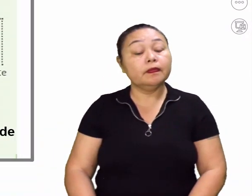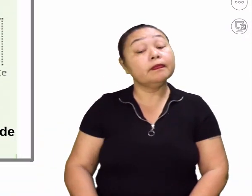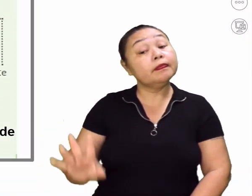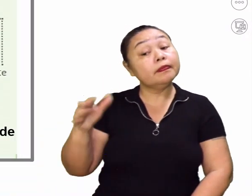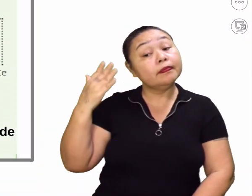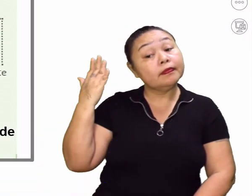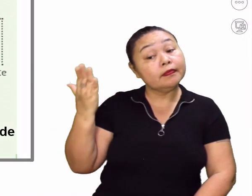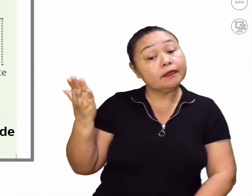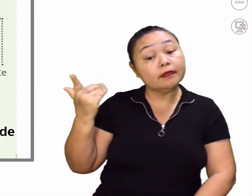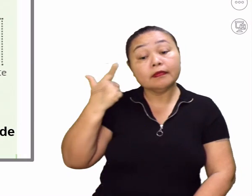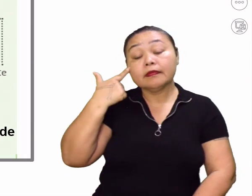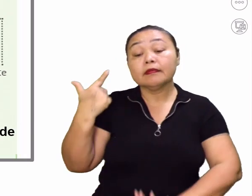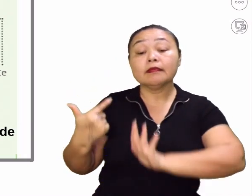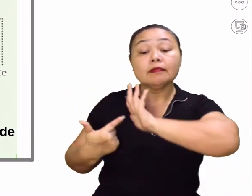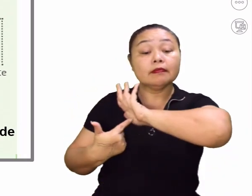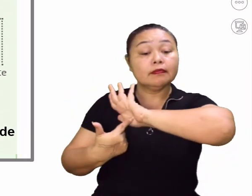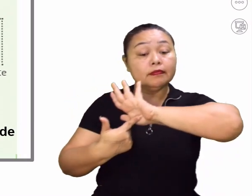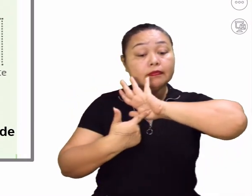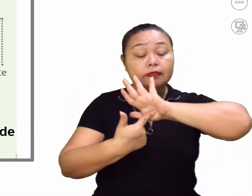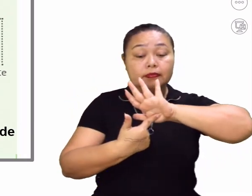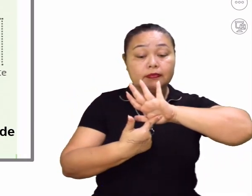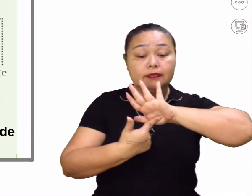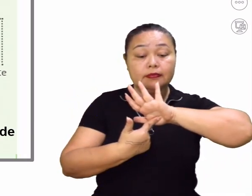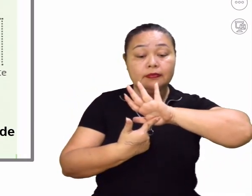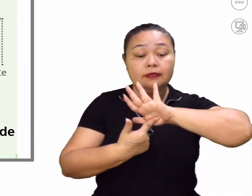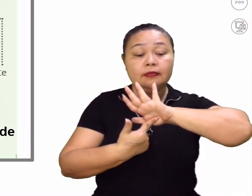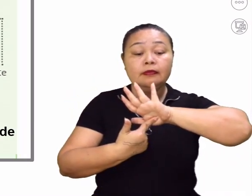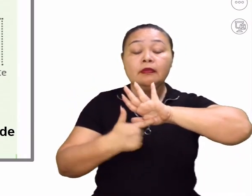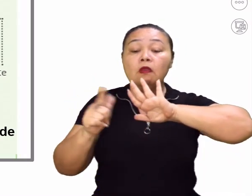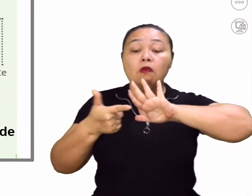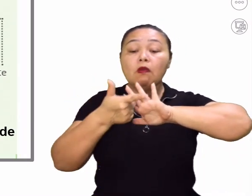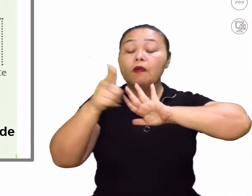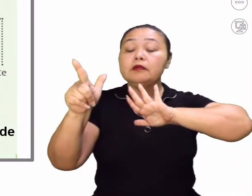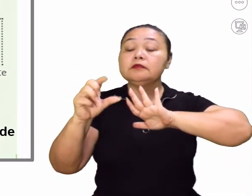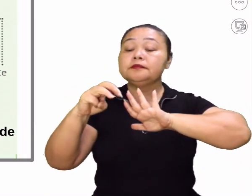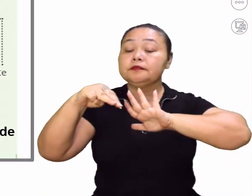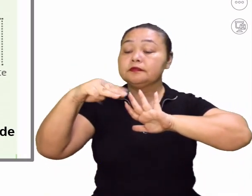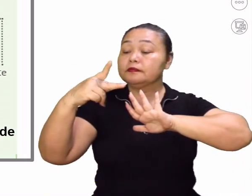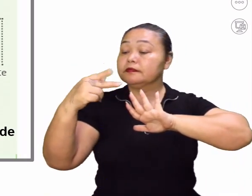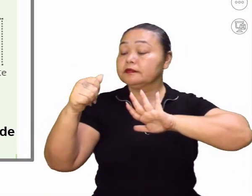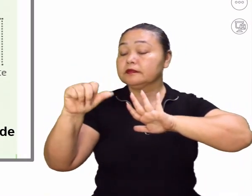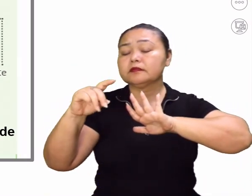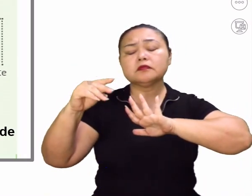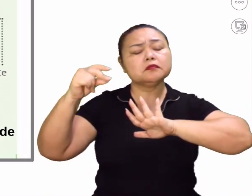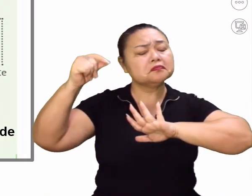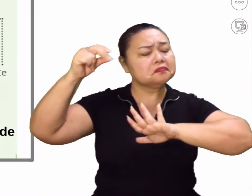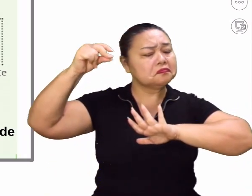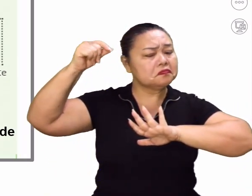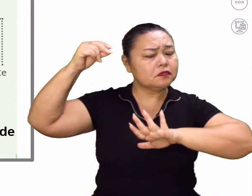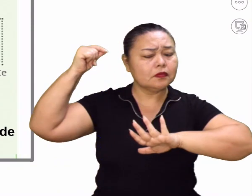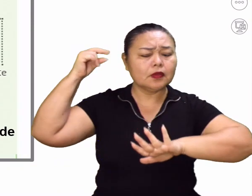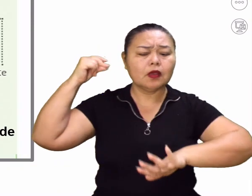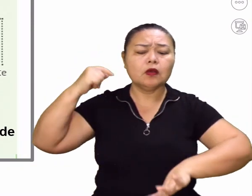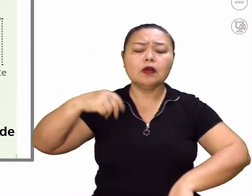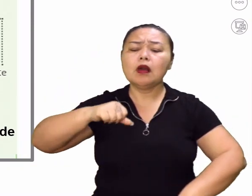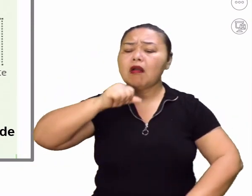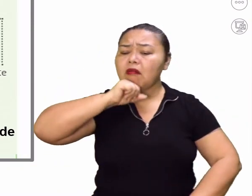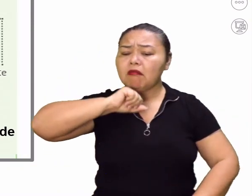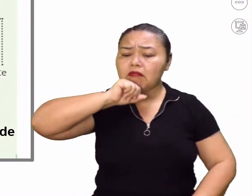E aí a gente tem essa representação, né? De outro mapa, né? Que é antigo pra caramba. Olha aí,